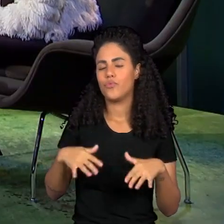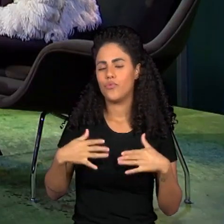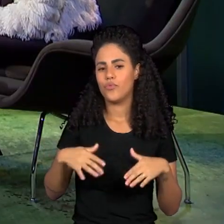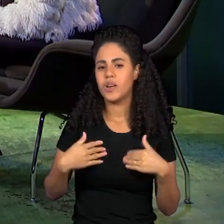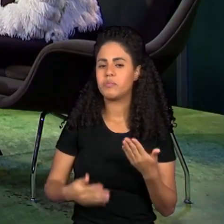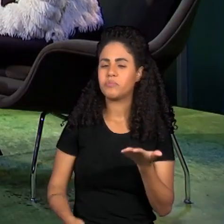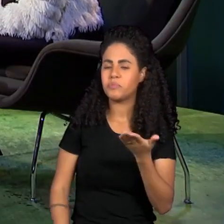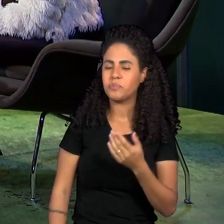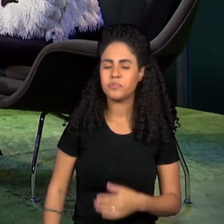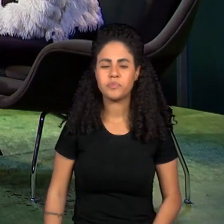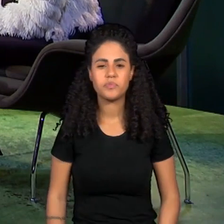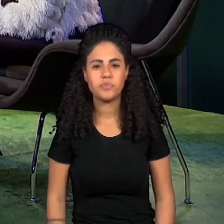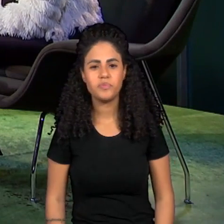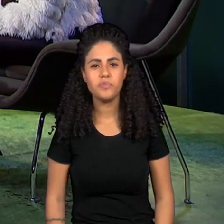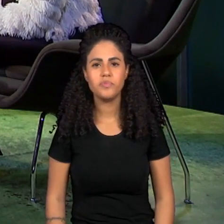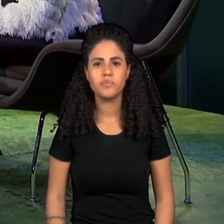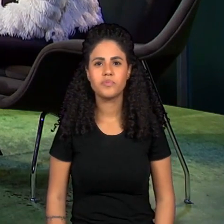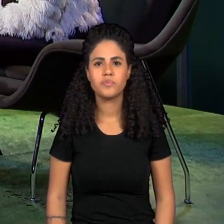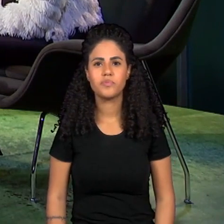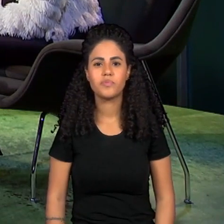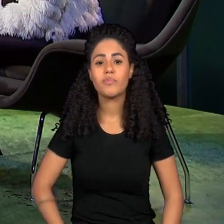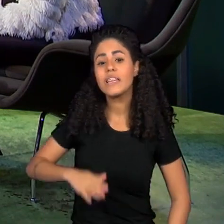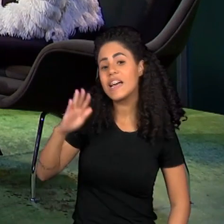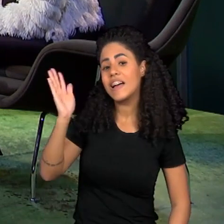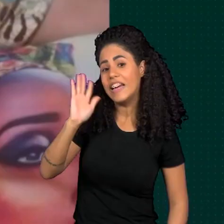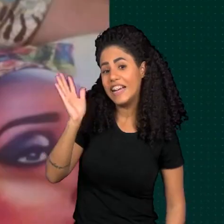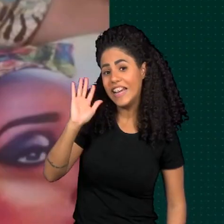Cadê você? Estou aqui.